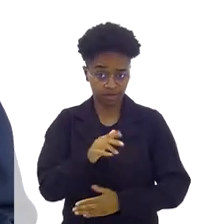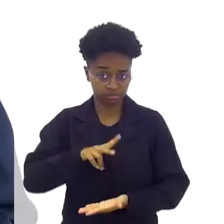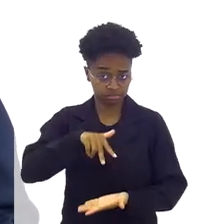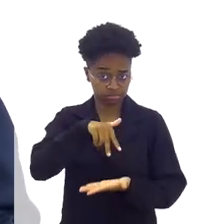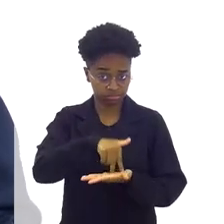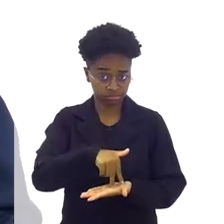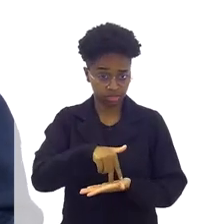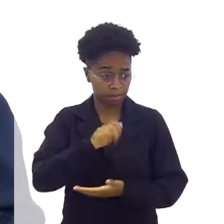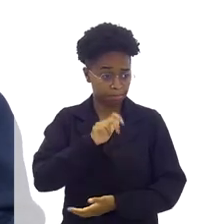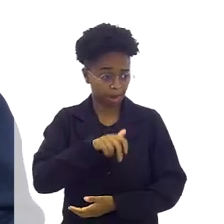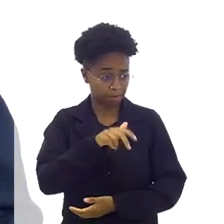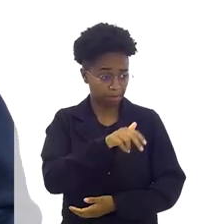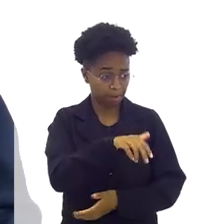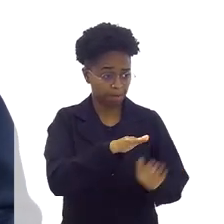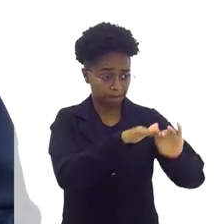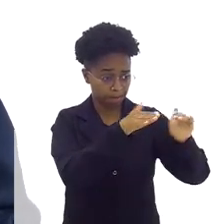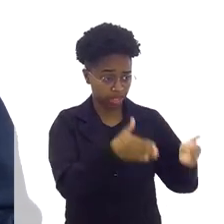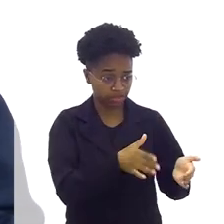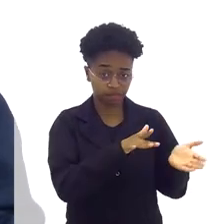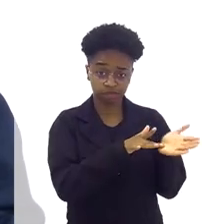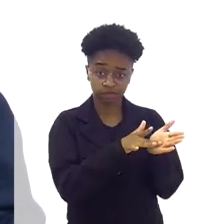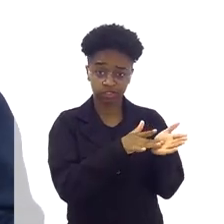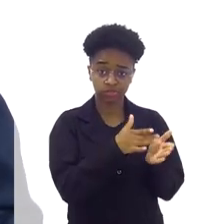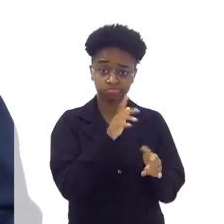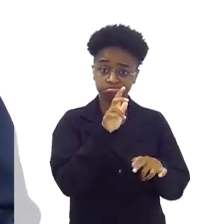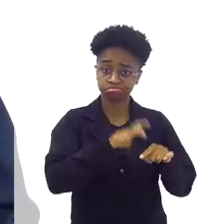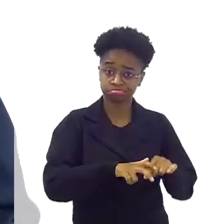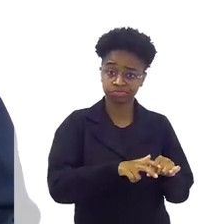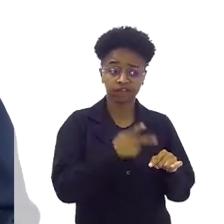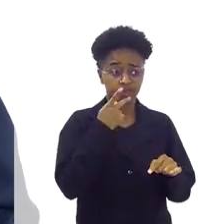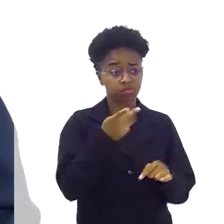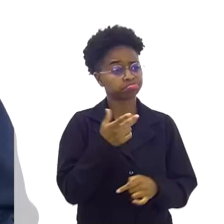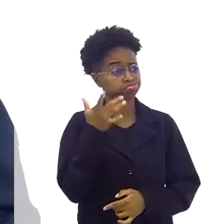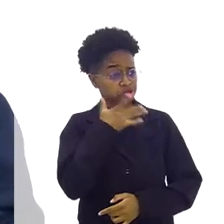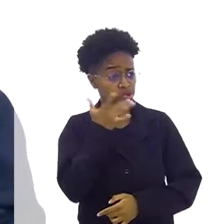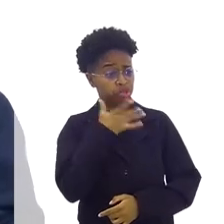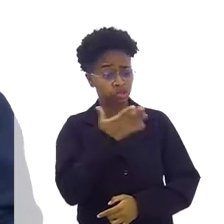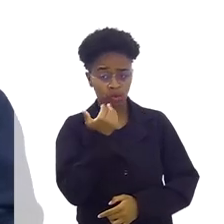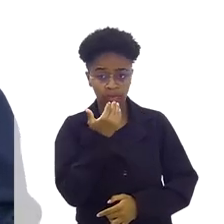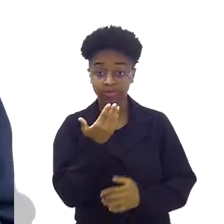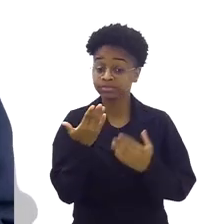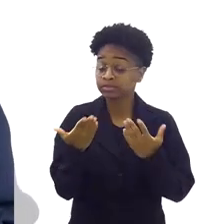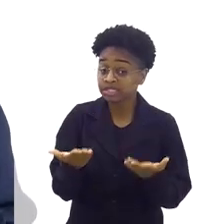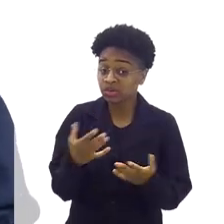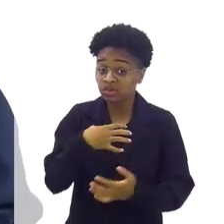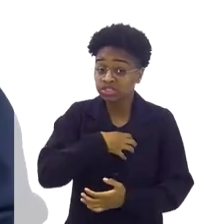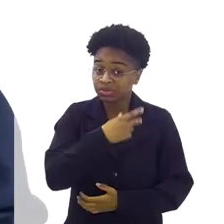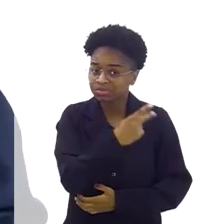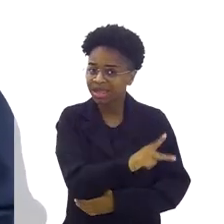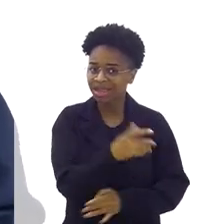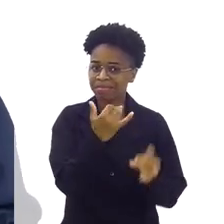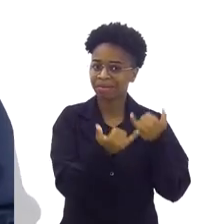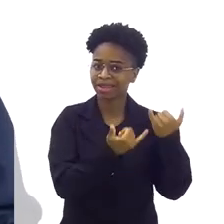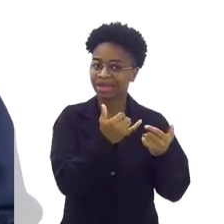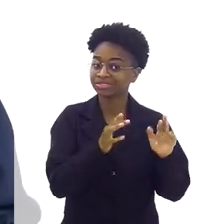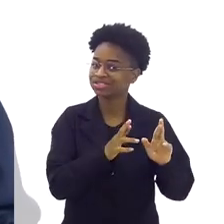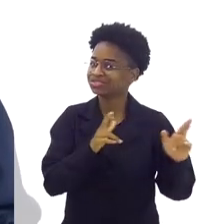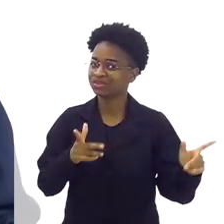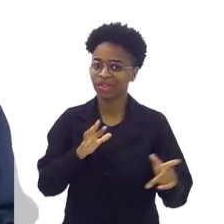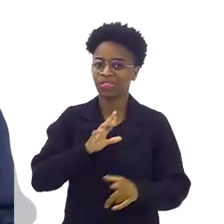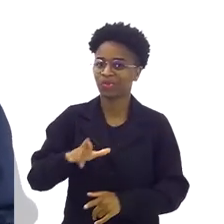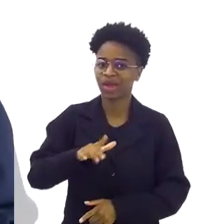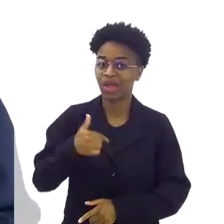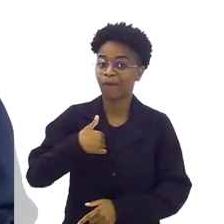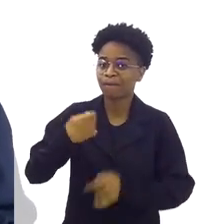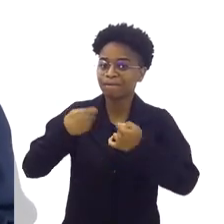Ela levantou da cama do personagem, foi até a mesa, fingiu que estava sentada e falou, que comida gostosa. Então, assim, a forma dela de jogar aquele